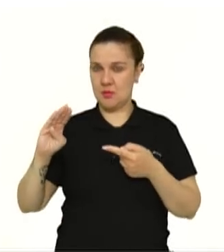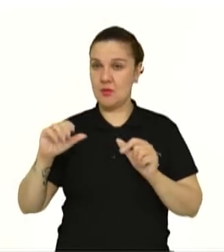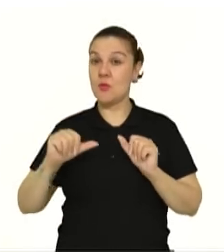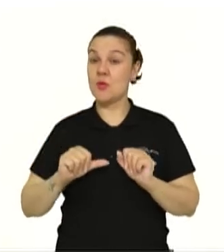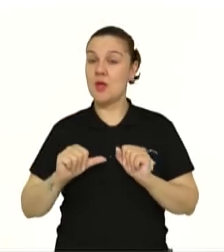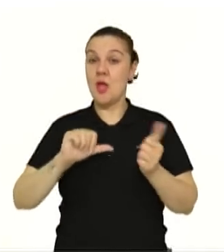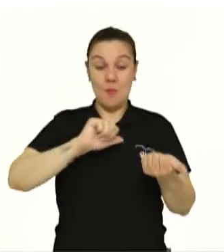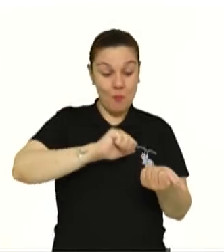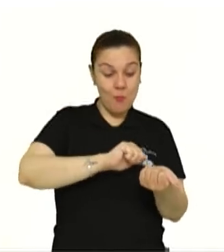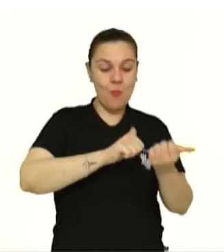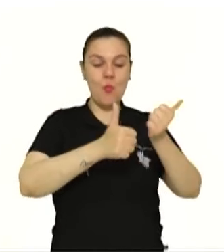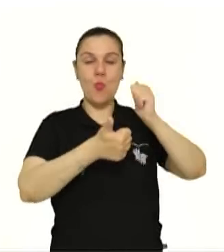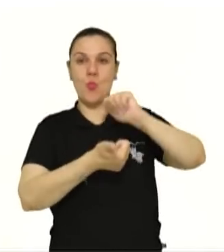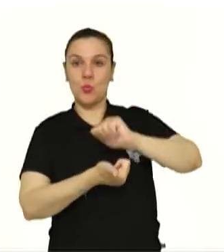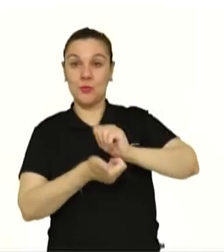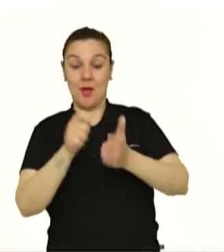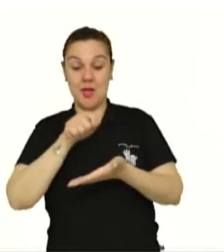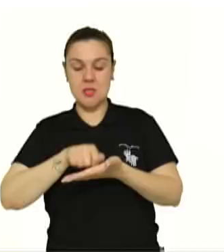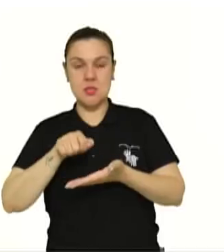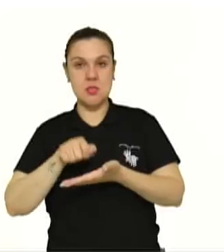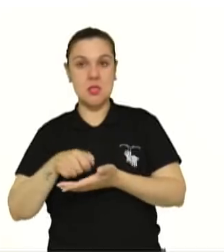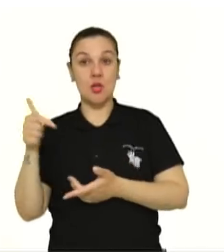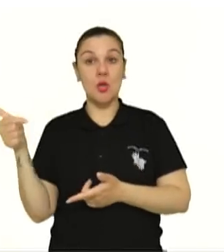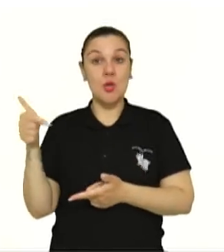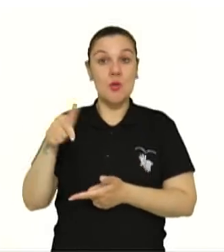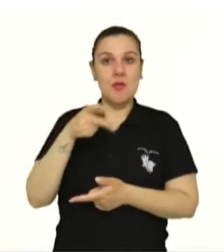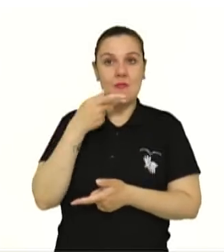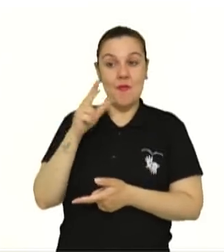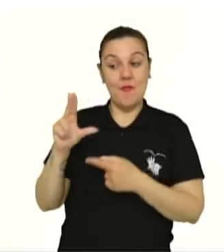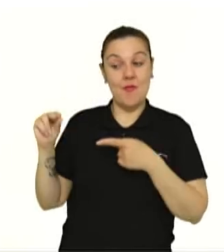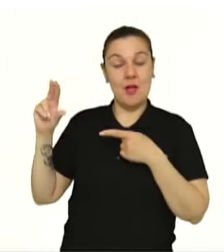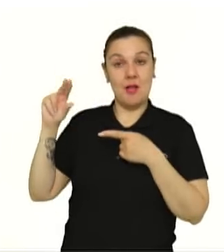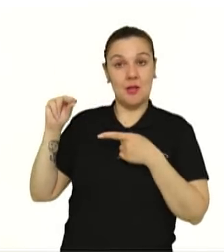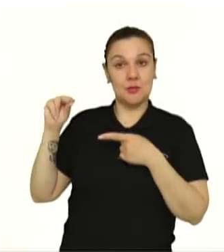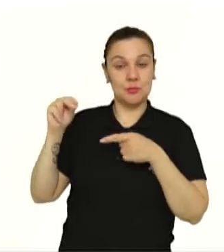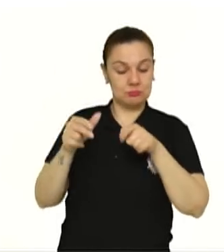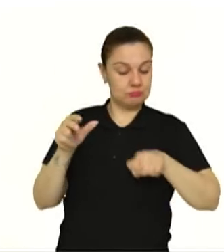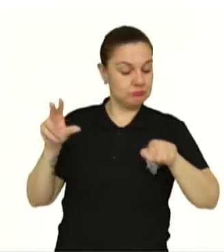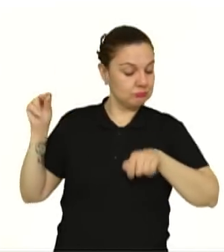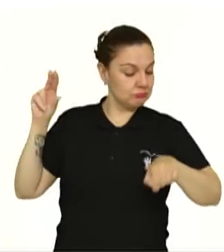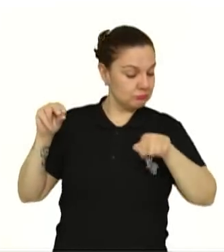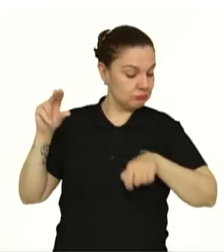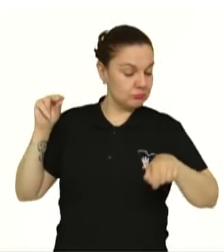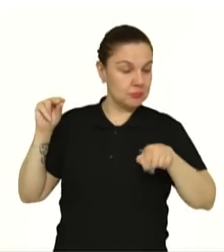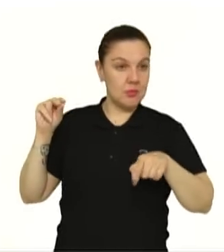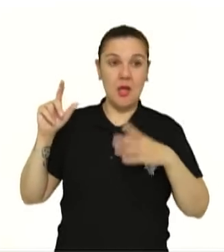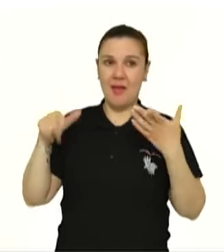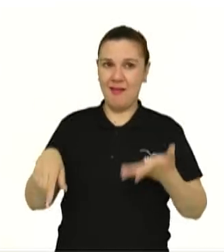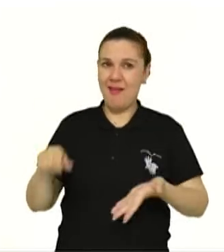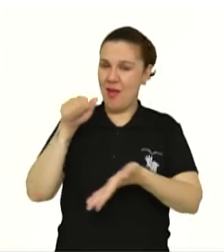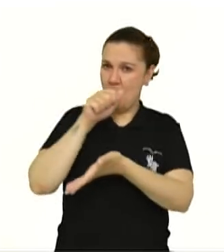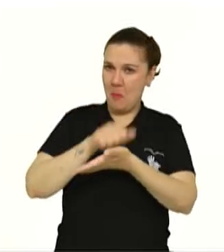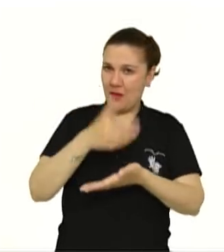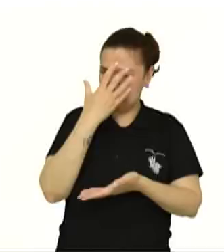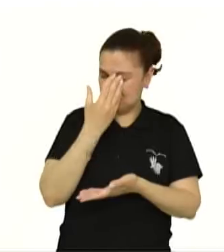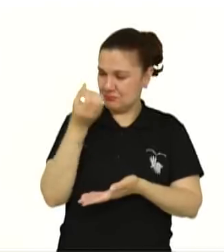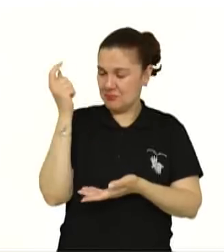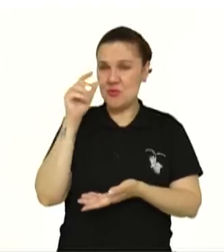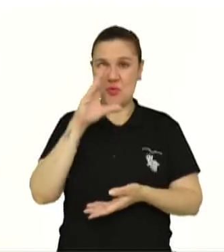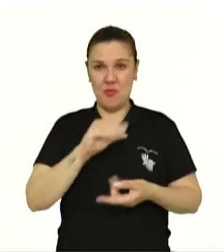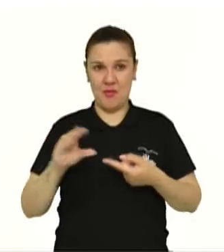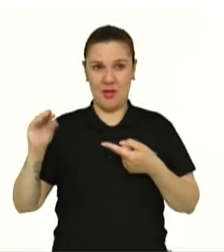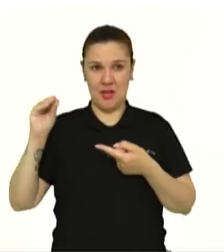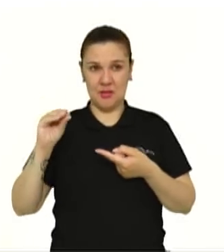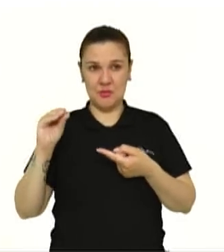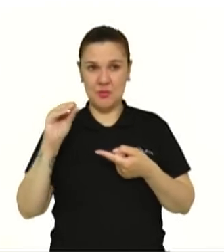para passar para a forma escrita o que foi falado, ela serve para apagar o que foi falado, ou